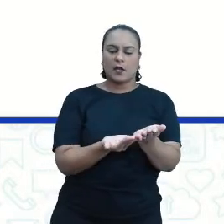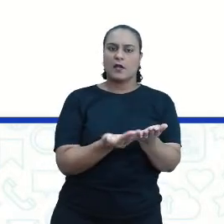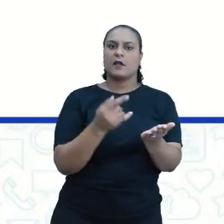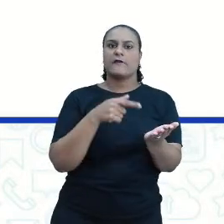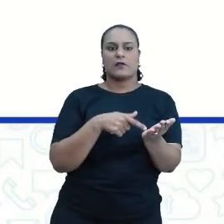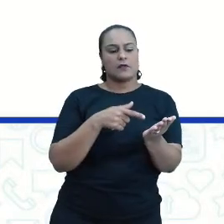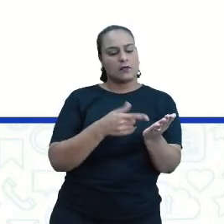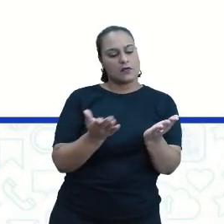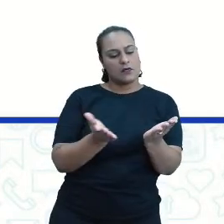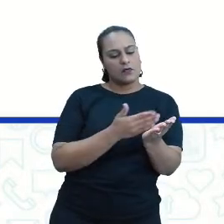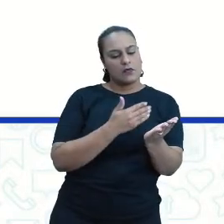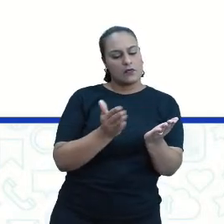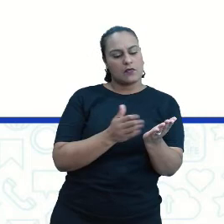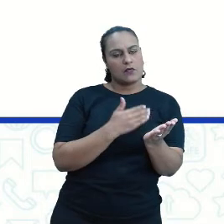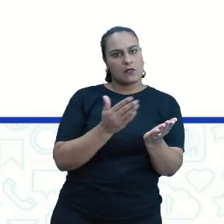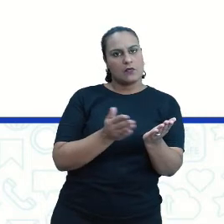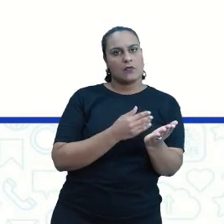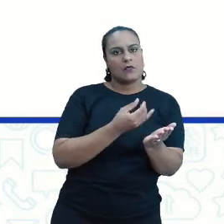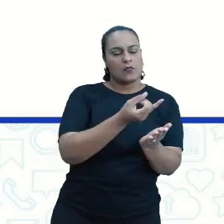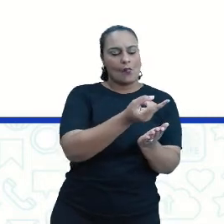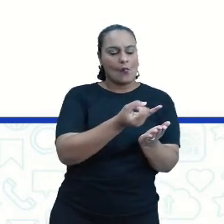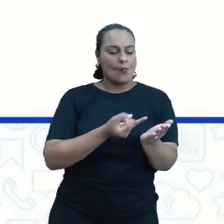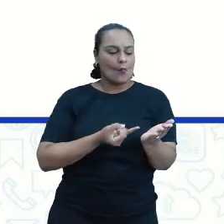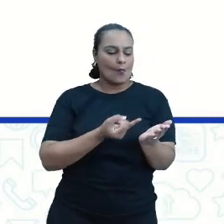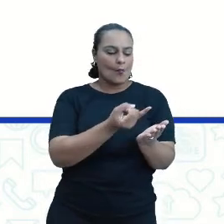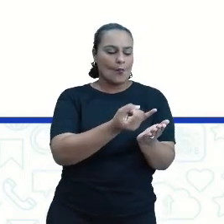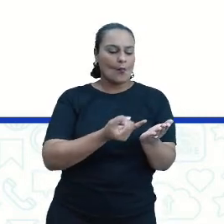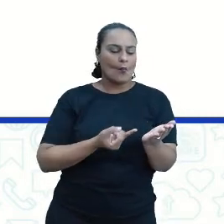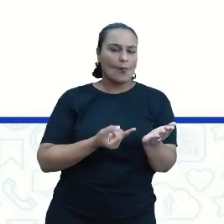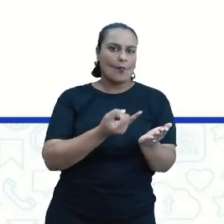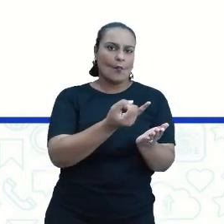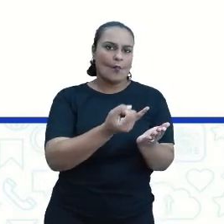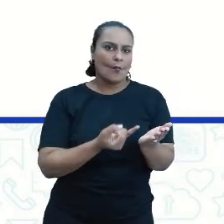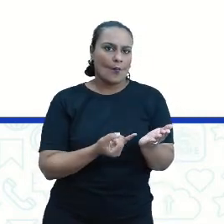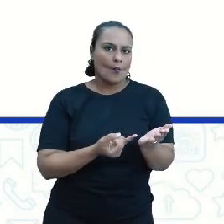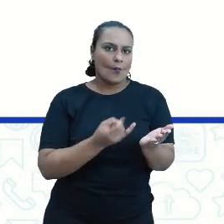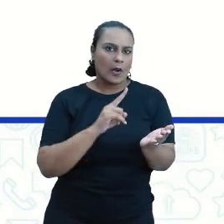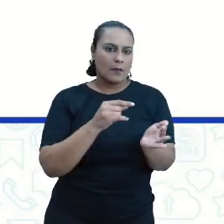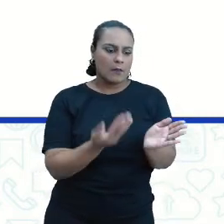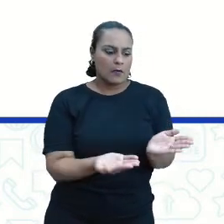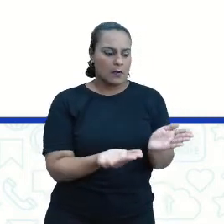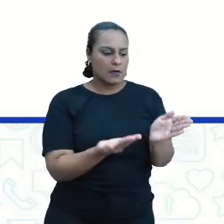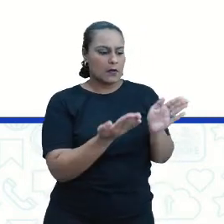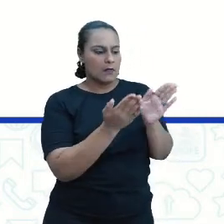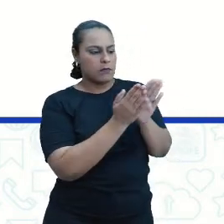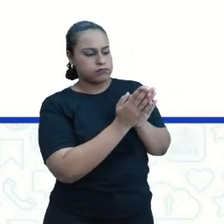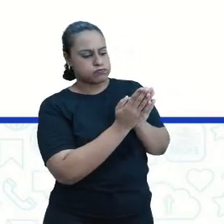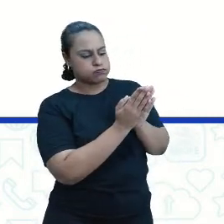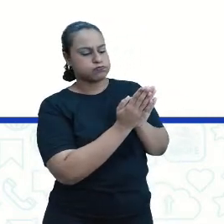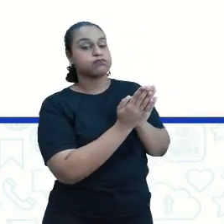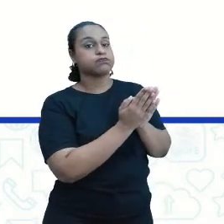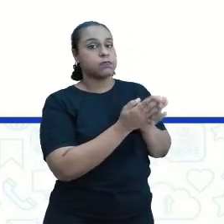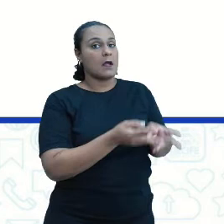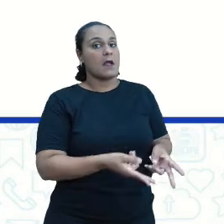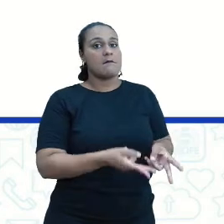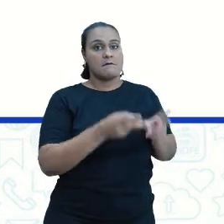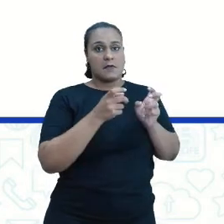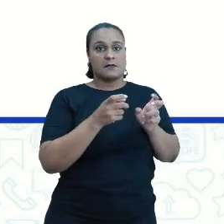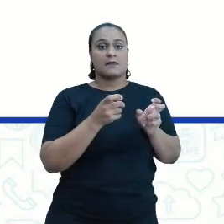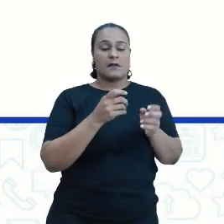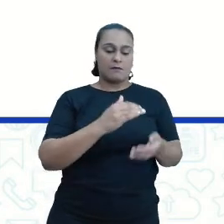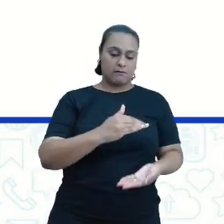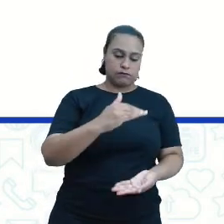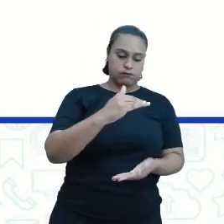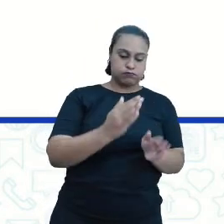essas fatias com as páginas que esse livro tem. E daí, quando a gente junta, né, fecha o livro, a gente consegue perceber essa